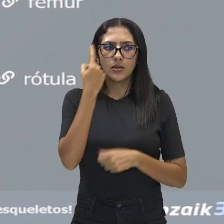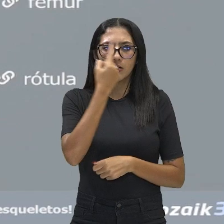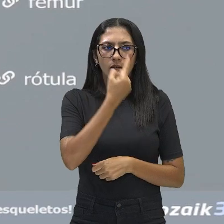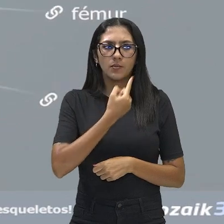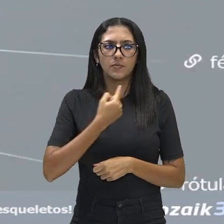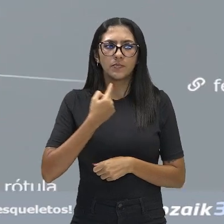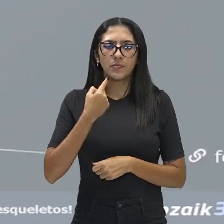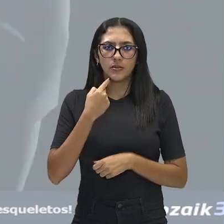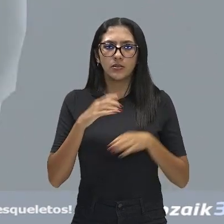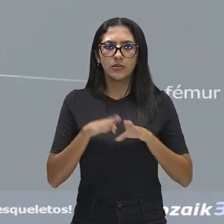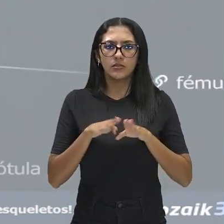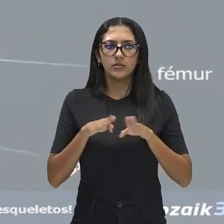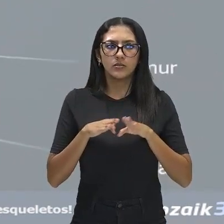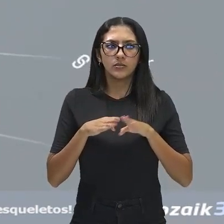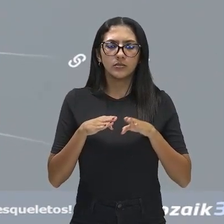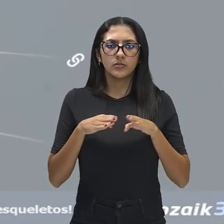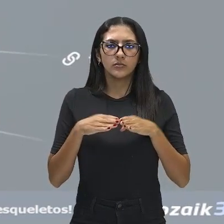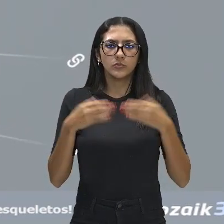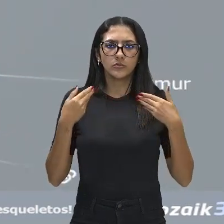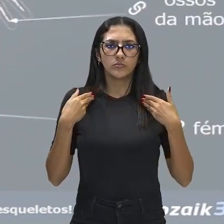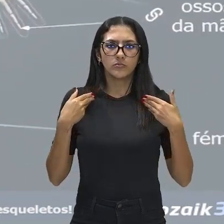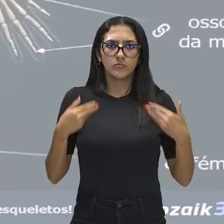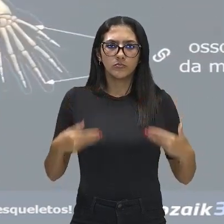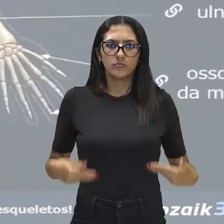caixa torácica,